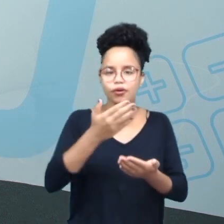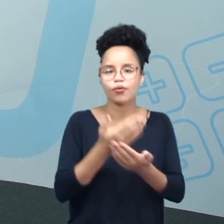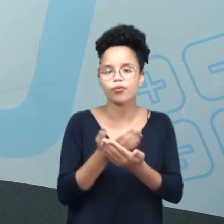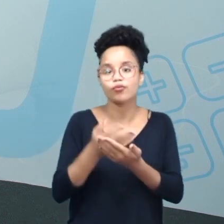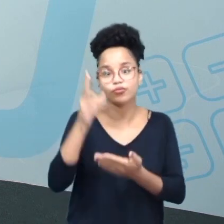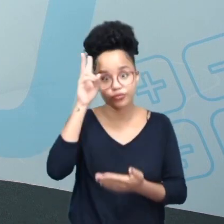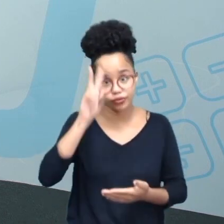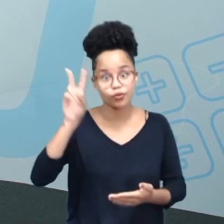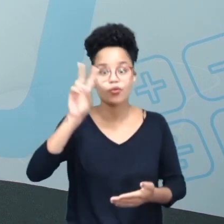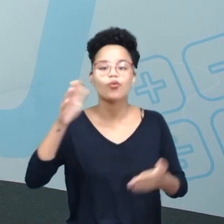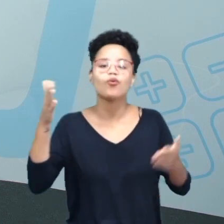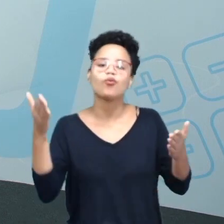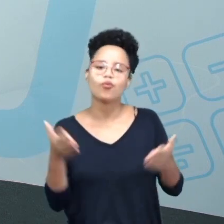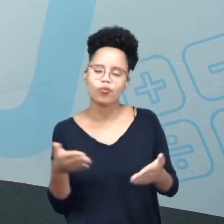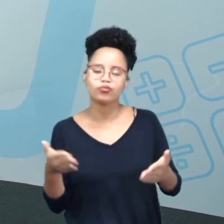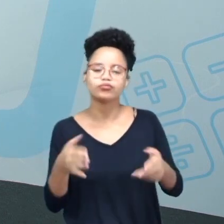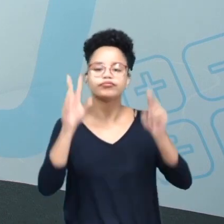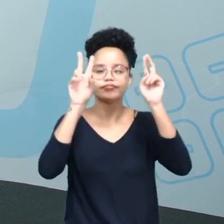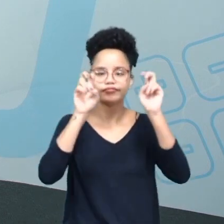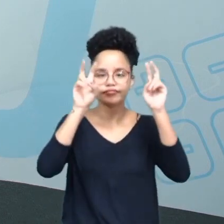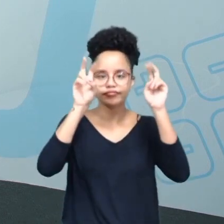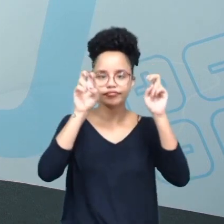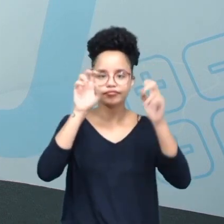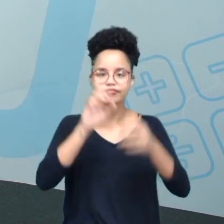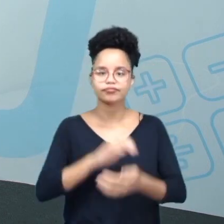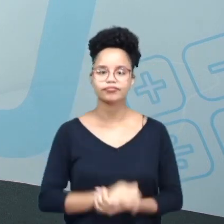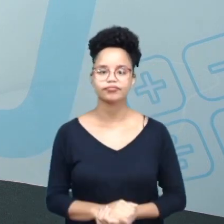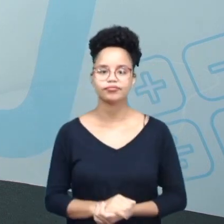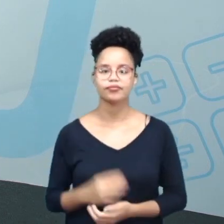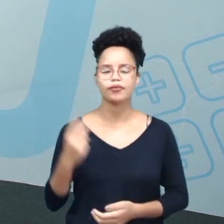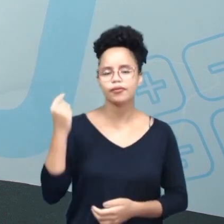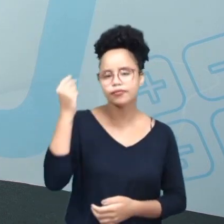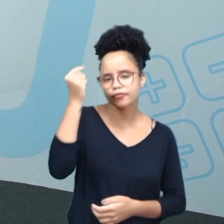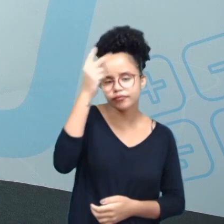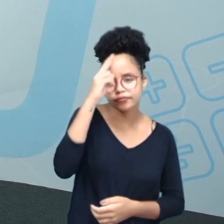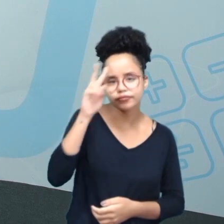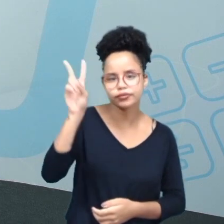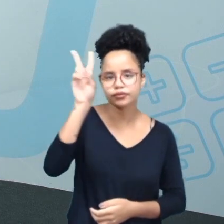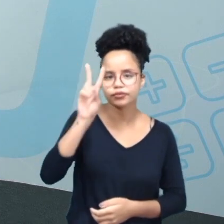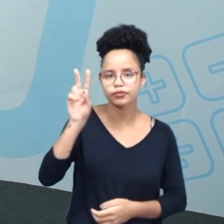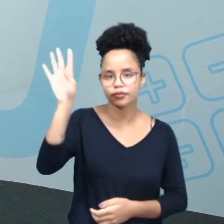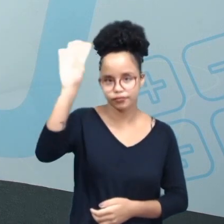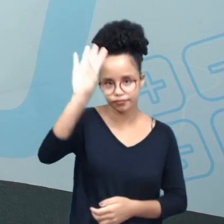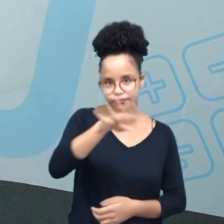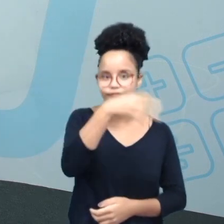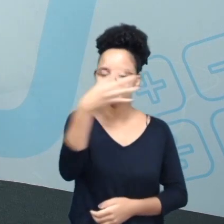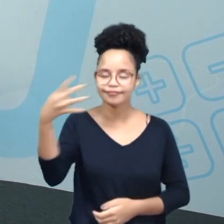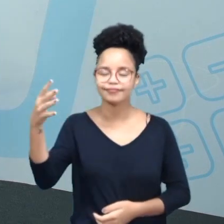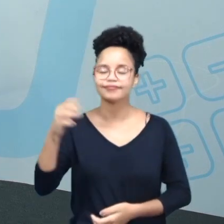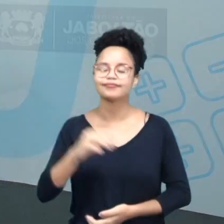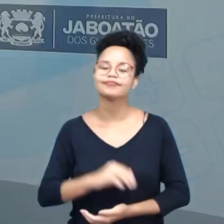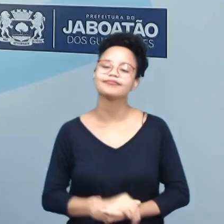História hoje, que tem como tema Tempo e História e Calendários.